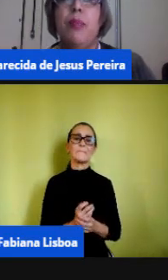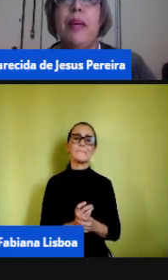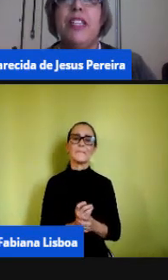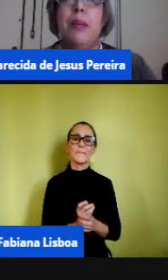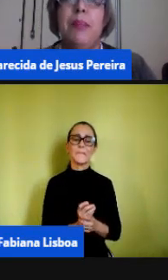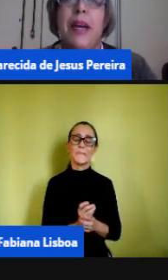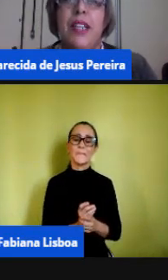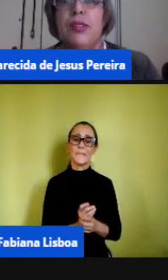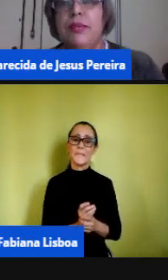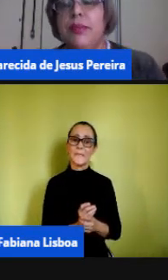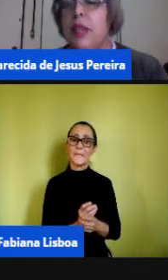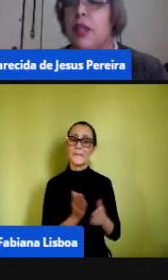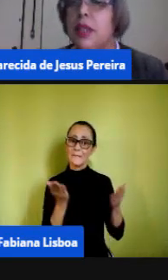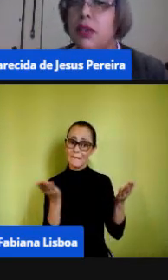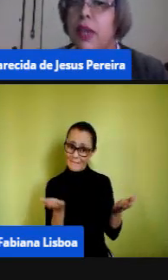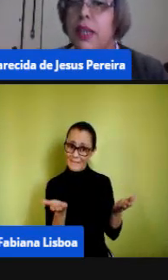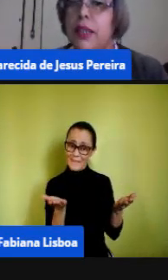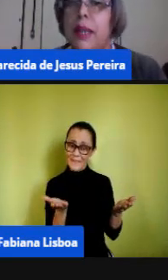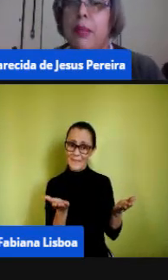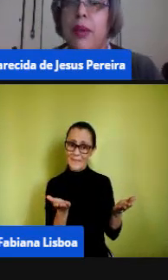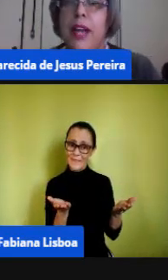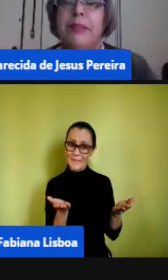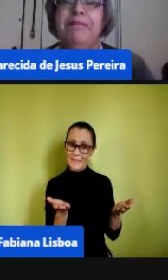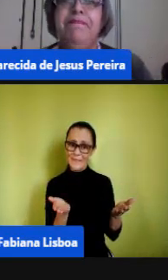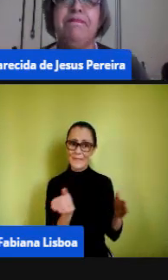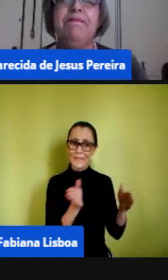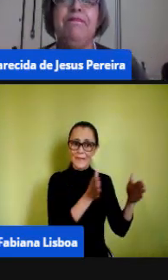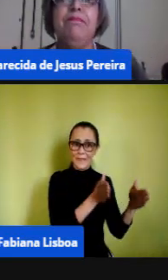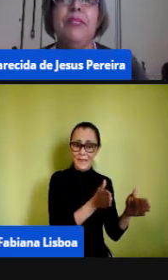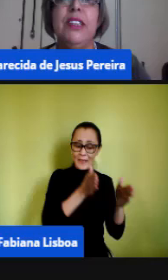Vamos ao passo a passo da nossa toalha da tabuada.